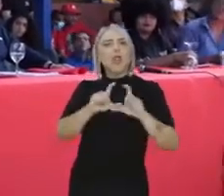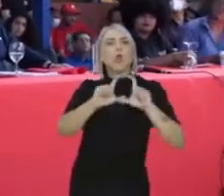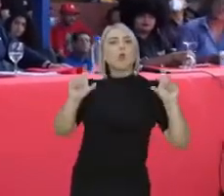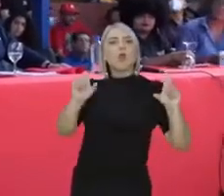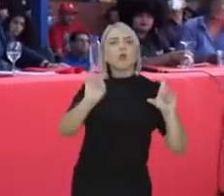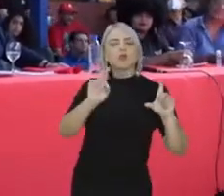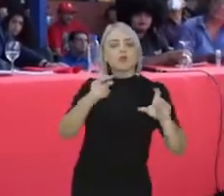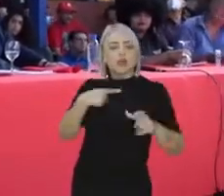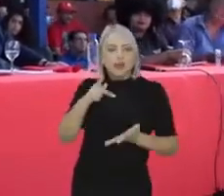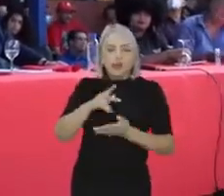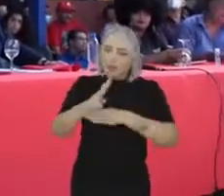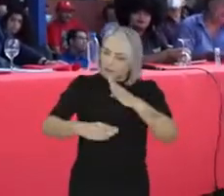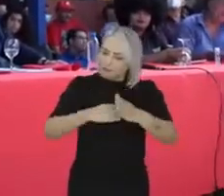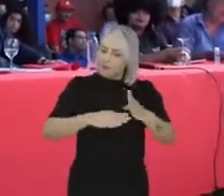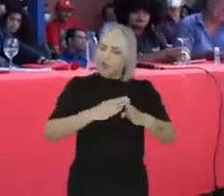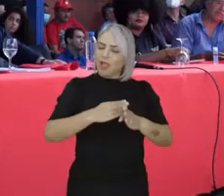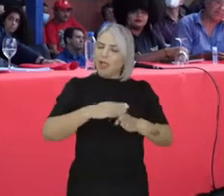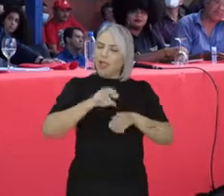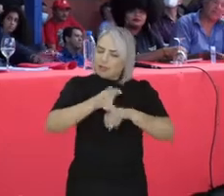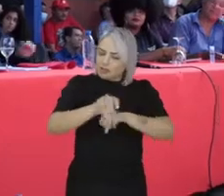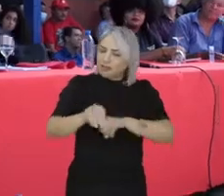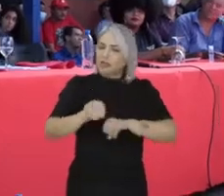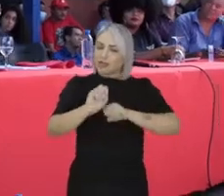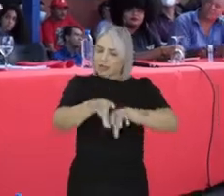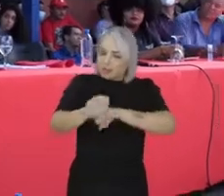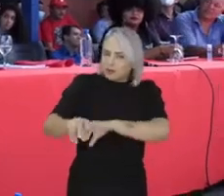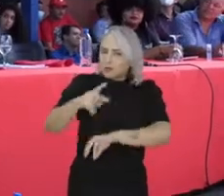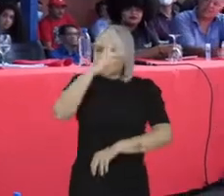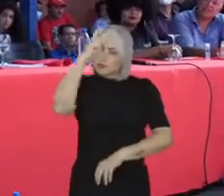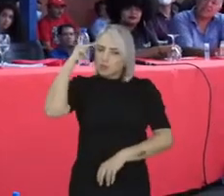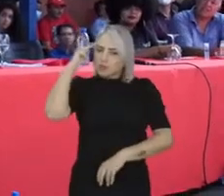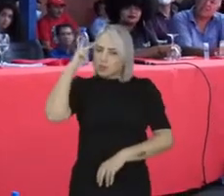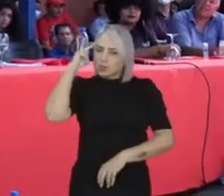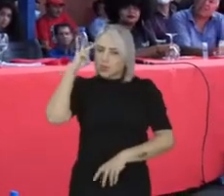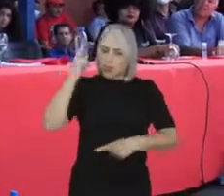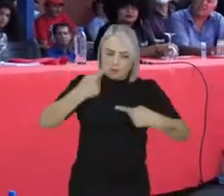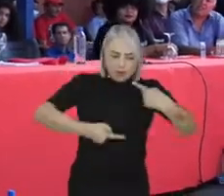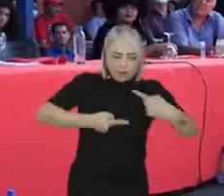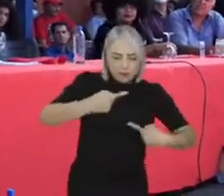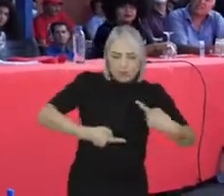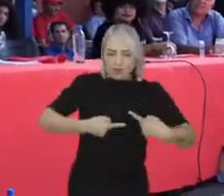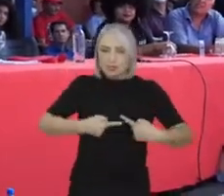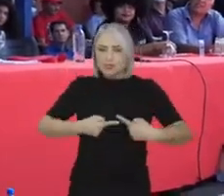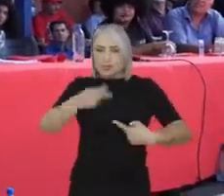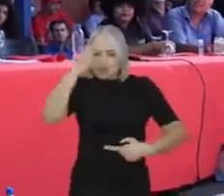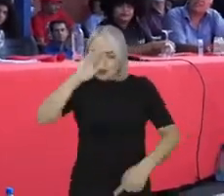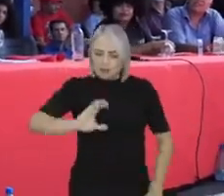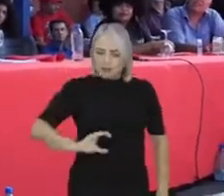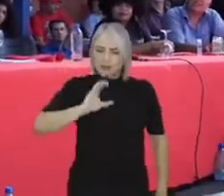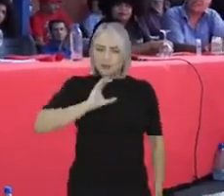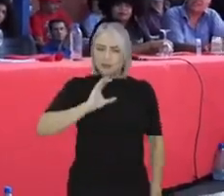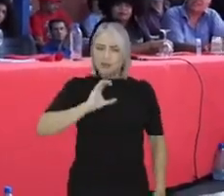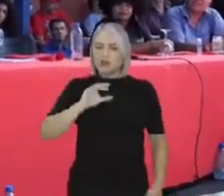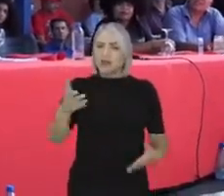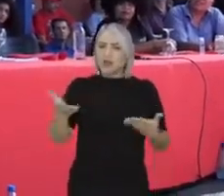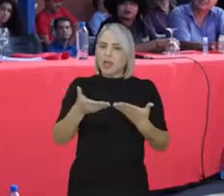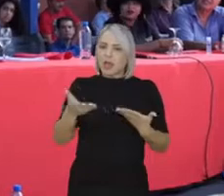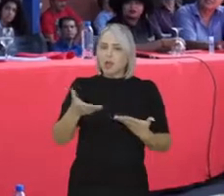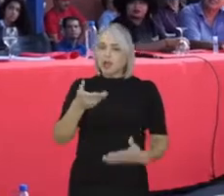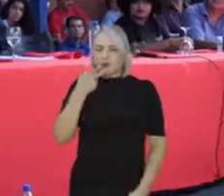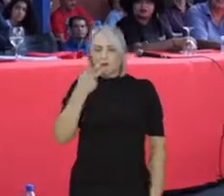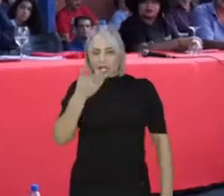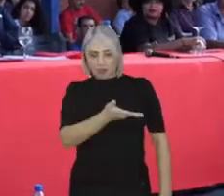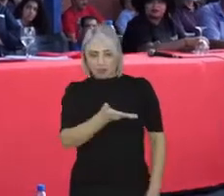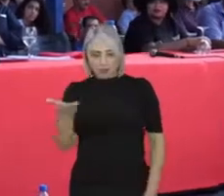que tem uma organização que educa as pessoas para a política, para a cidadania. Agora, eu queria dizer para vocês que o que mais